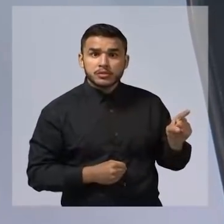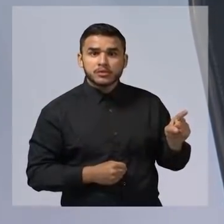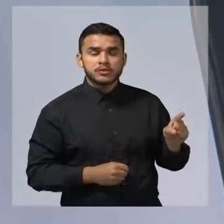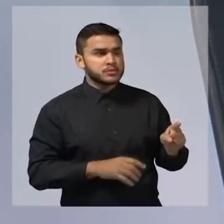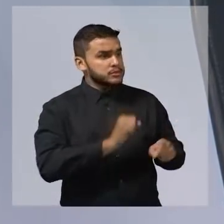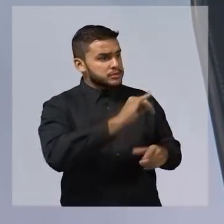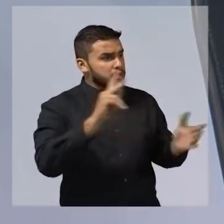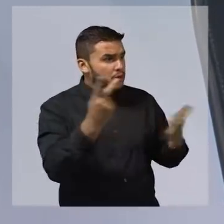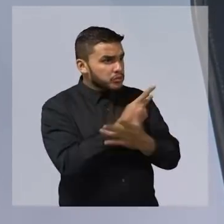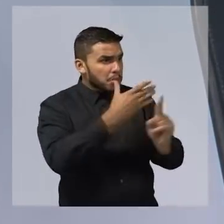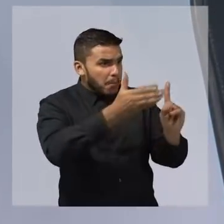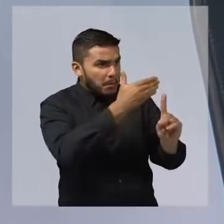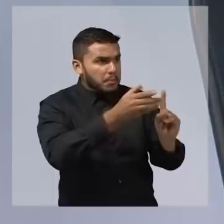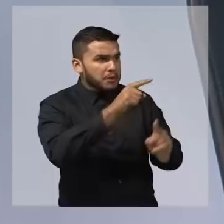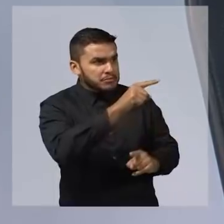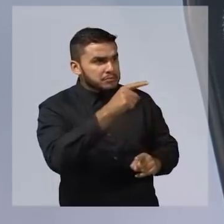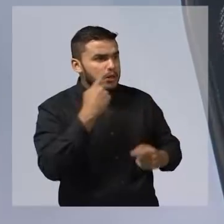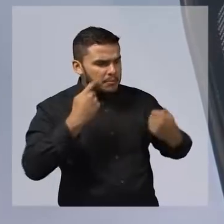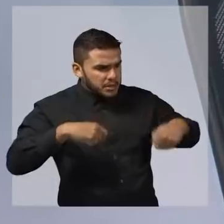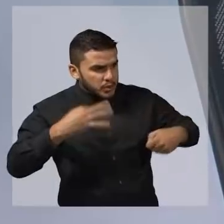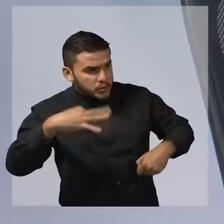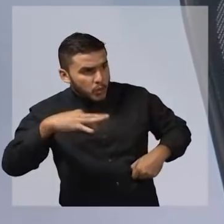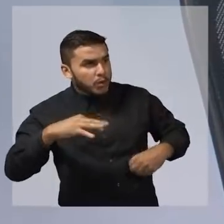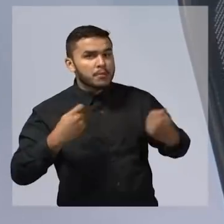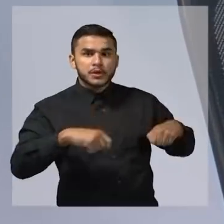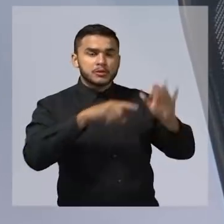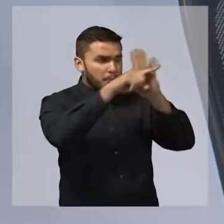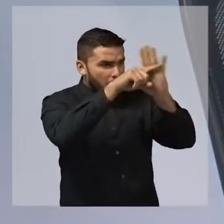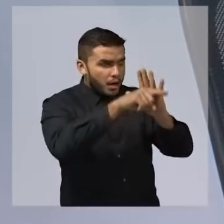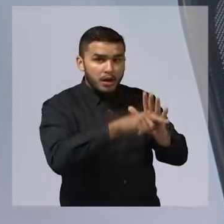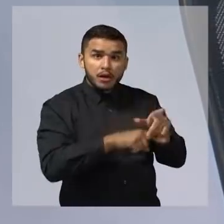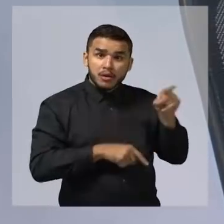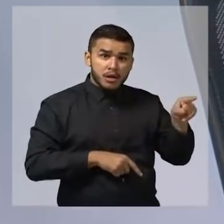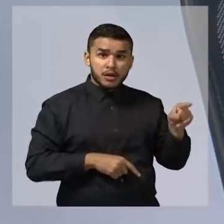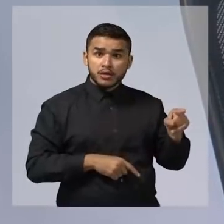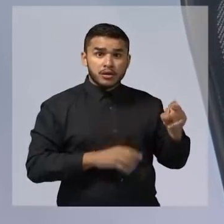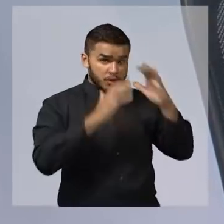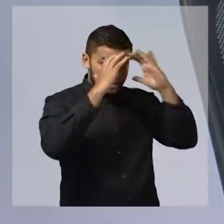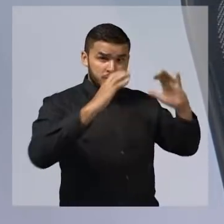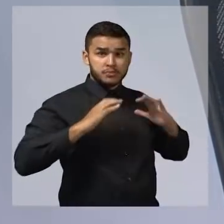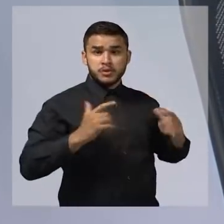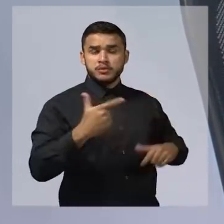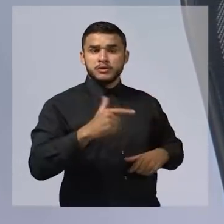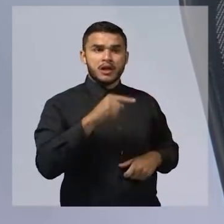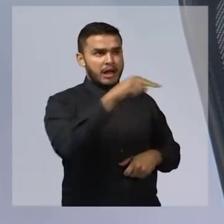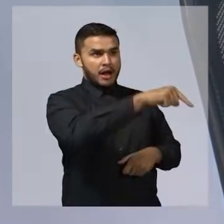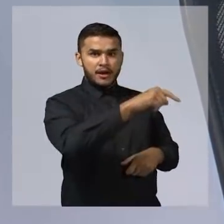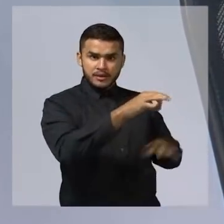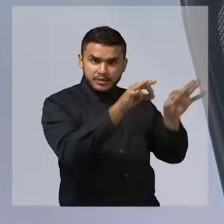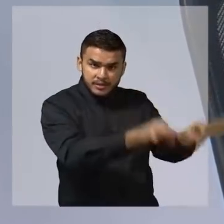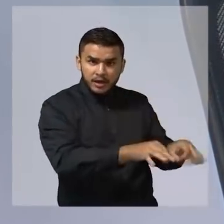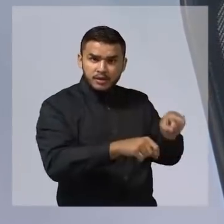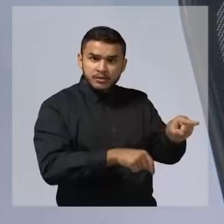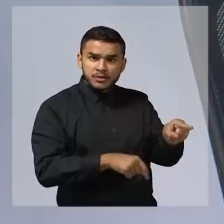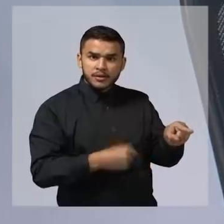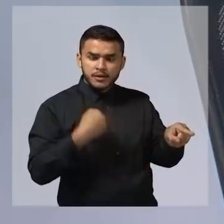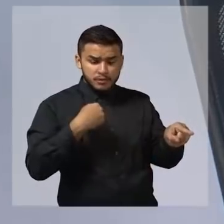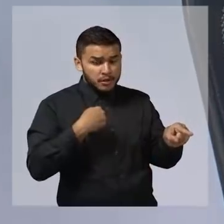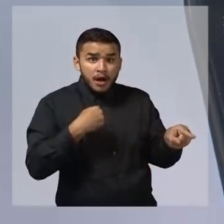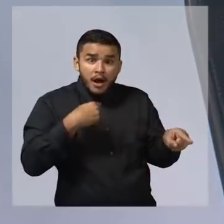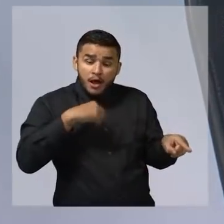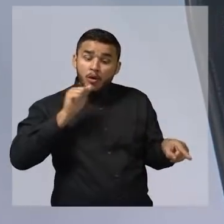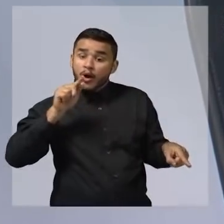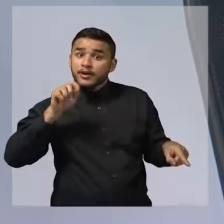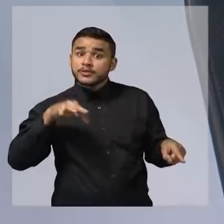se ele se machucar, ele vai ter o corpo de delito, mas ele vai responder pelo ato dele, porque não é ele o certo é o agente que está ali arriscando a